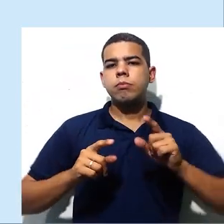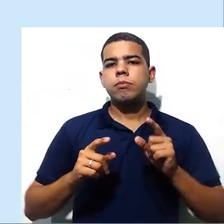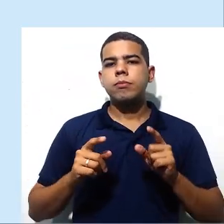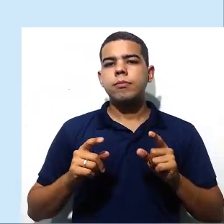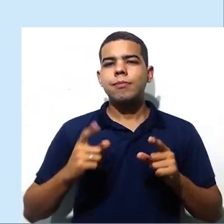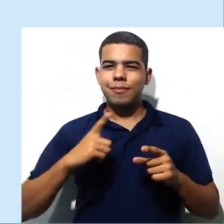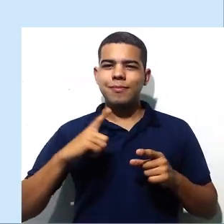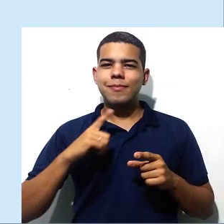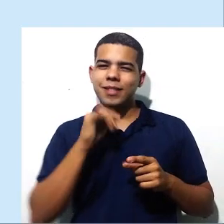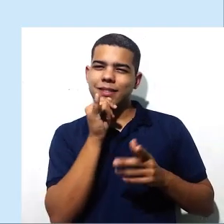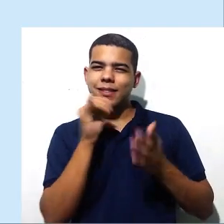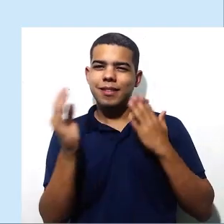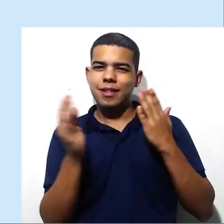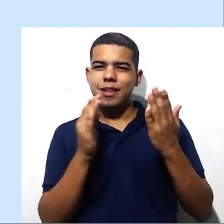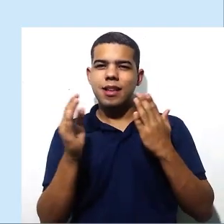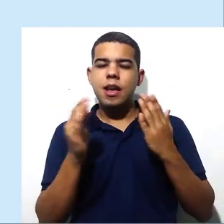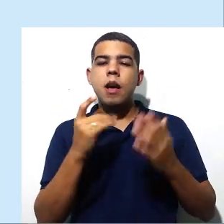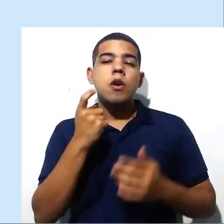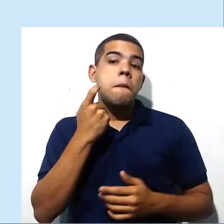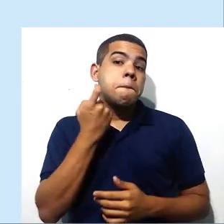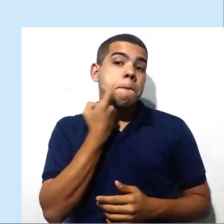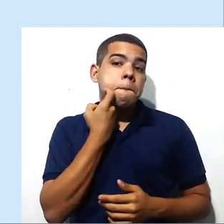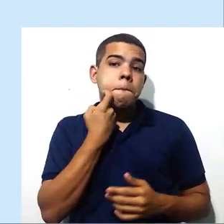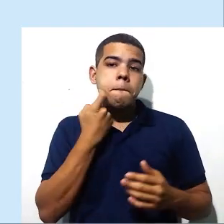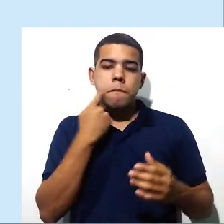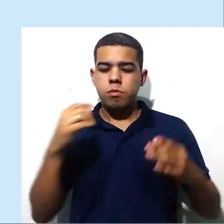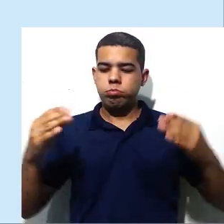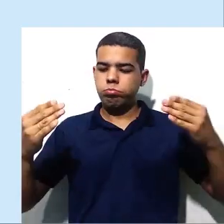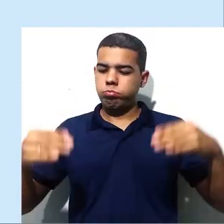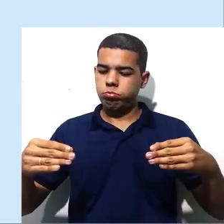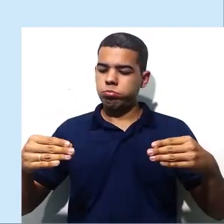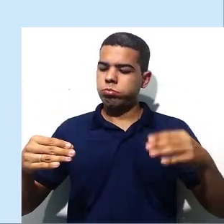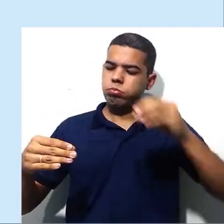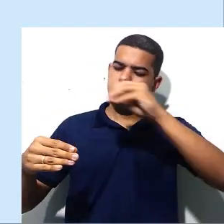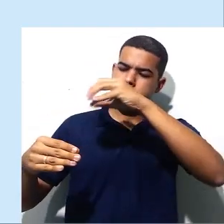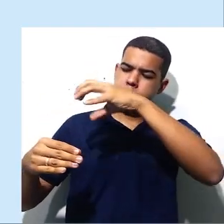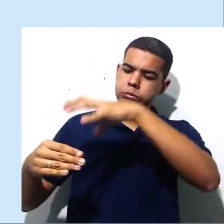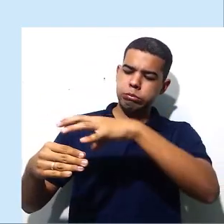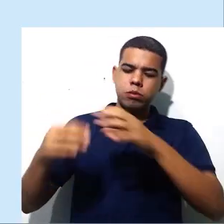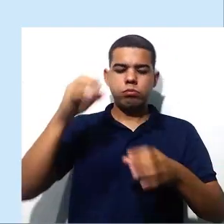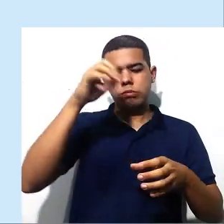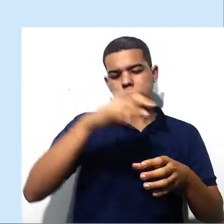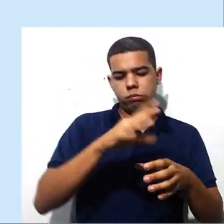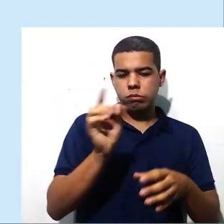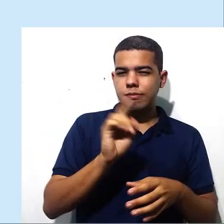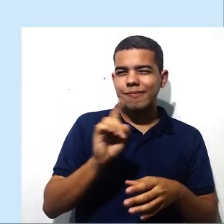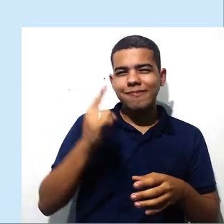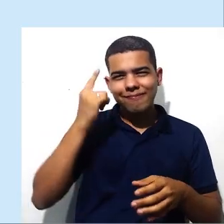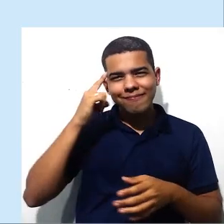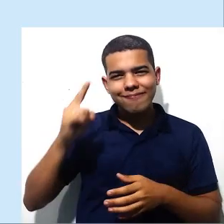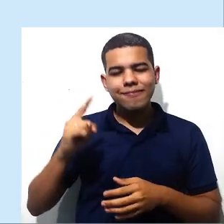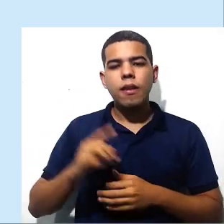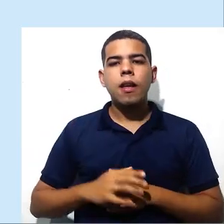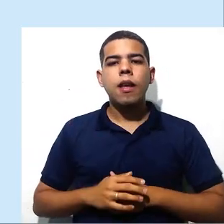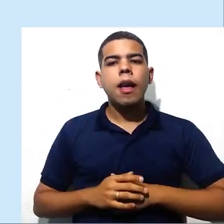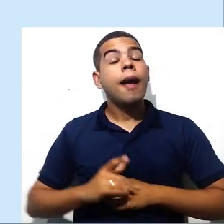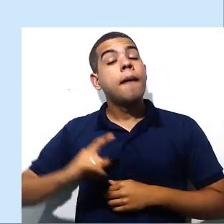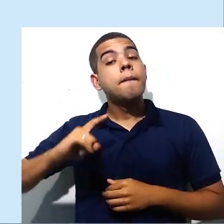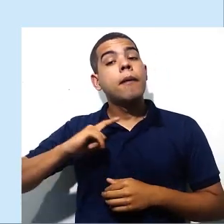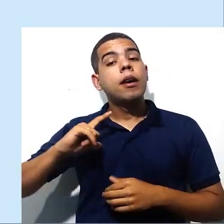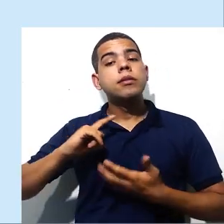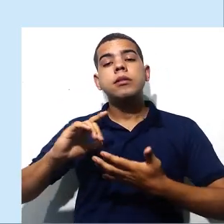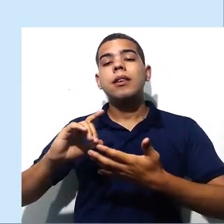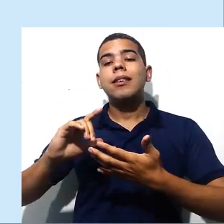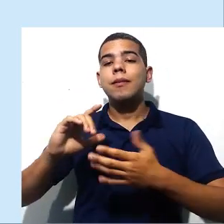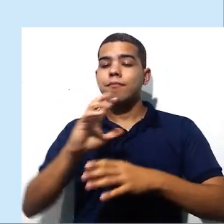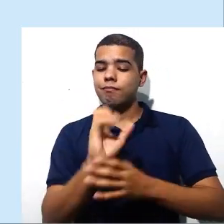exemplo, né, de os peixes que foram expostos à radiação ultravioleta, mas também existem efeitos nas